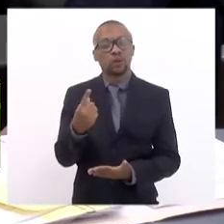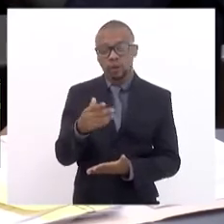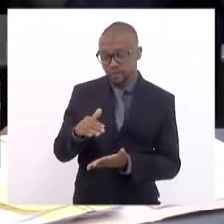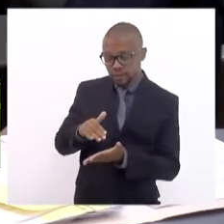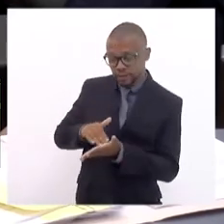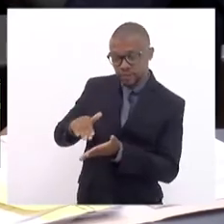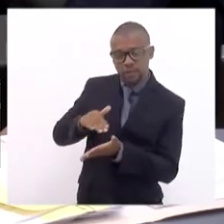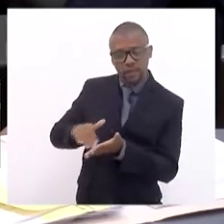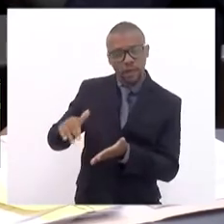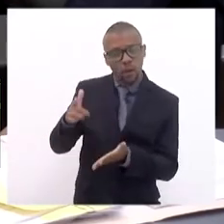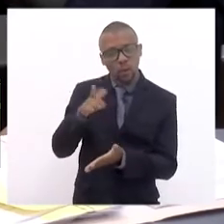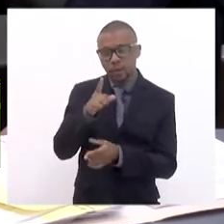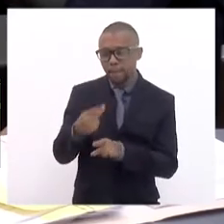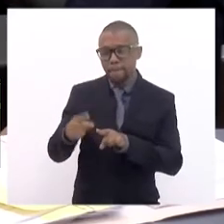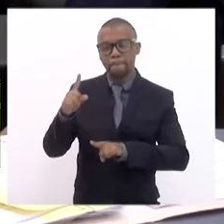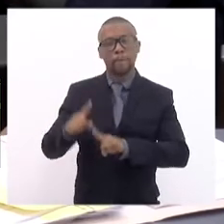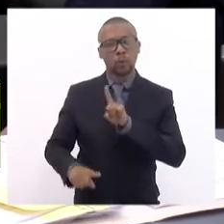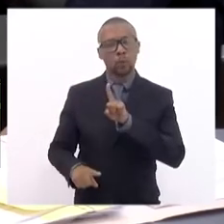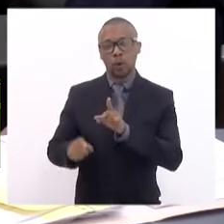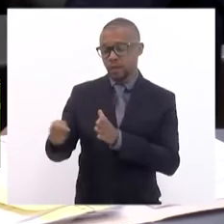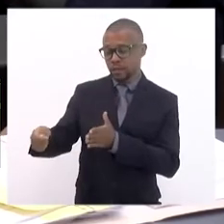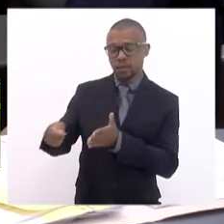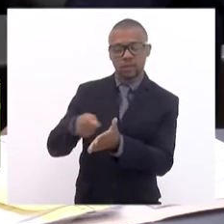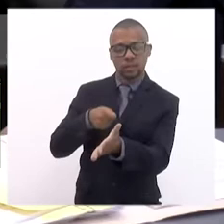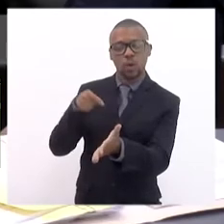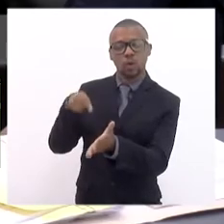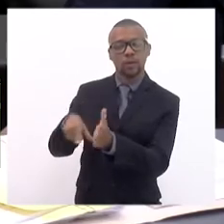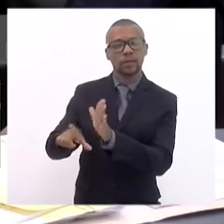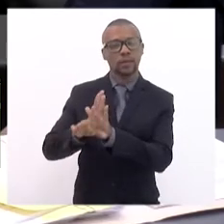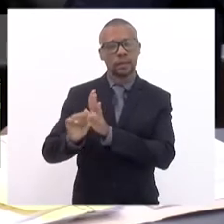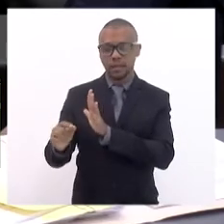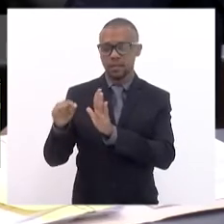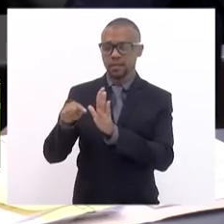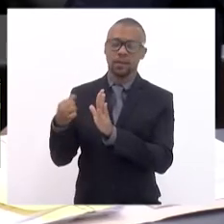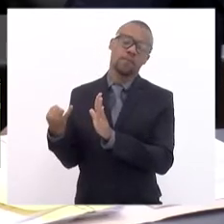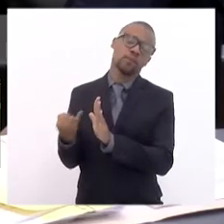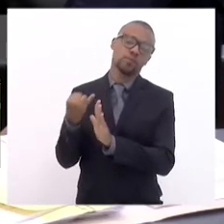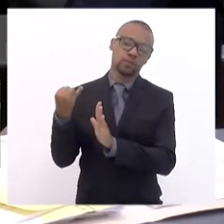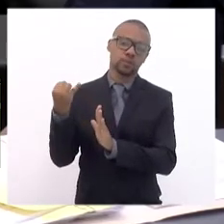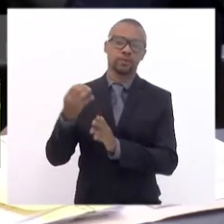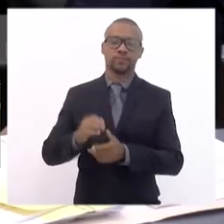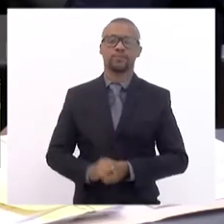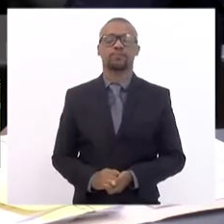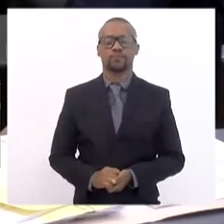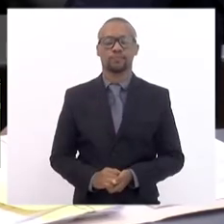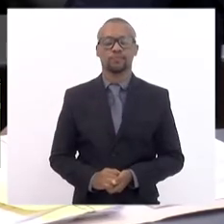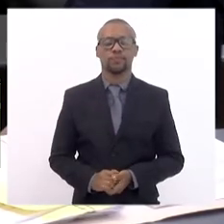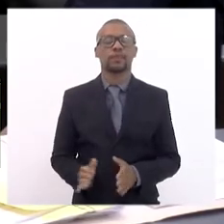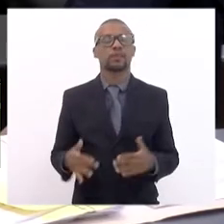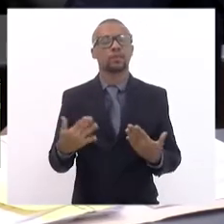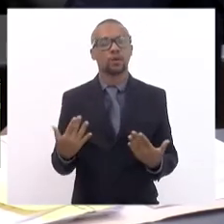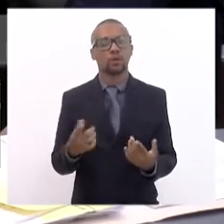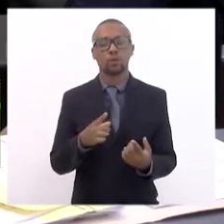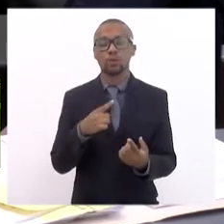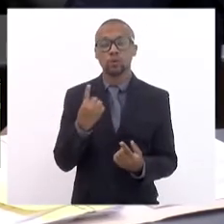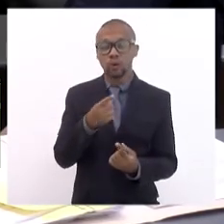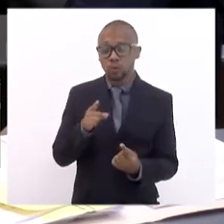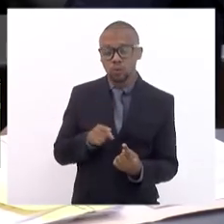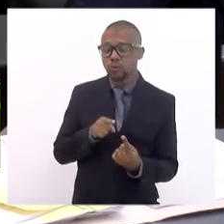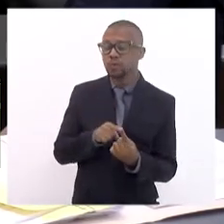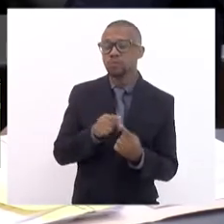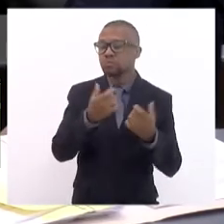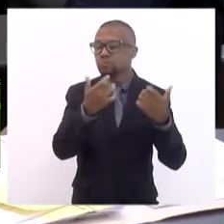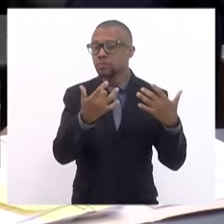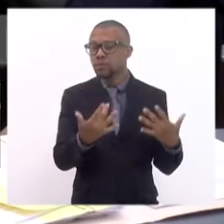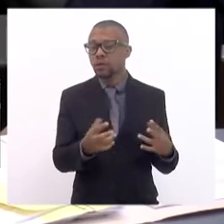vai conseguir a sanção dessa lei, que é uma lei importante. Agora, nós estamos aqui para falar especialmente do Fundo